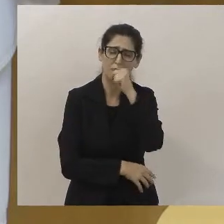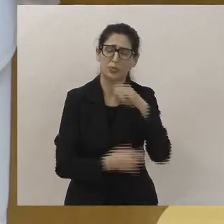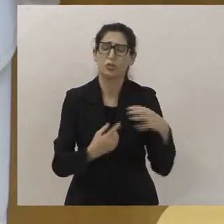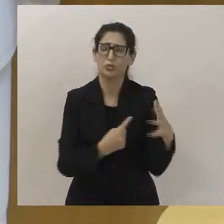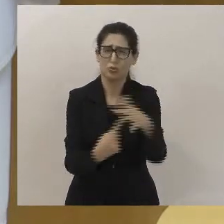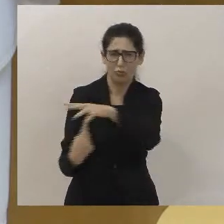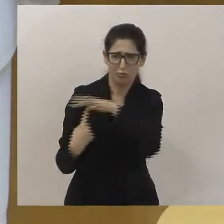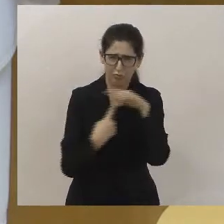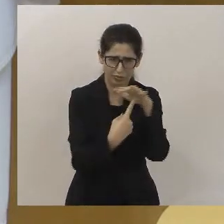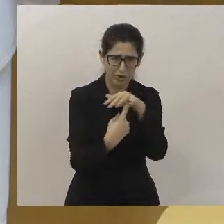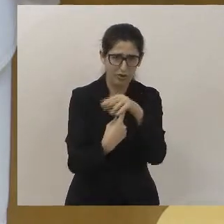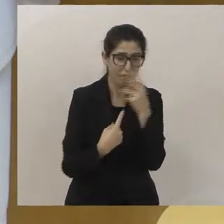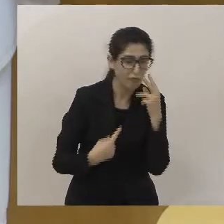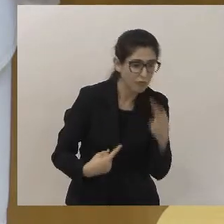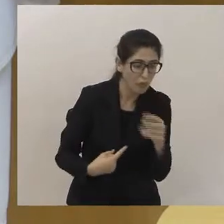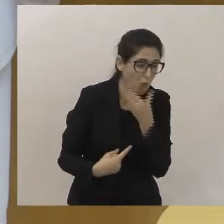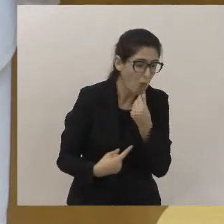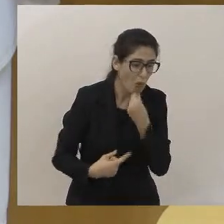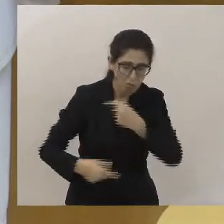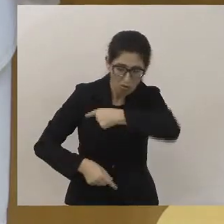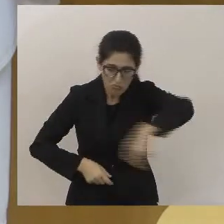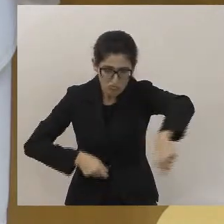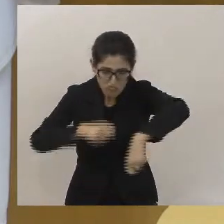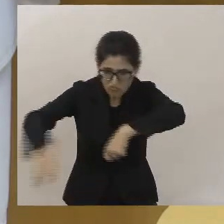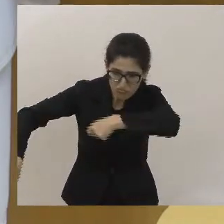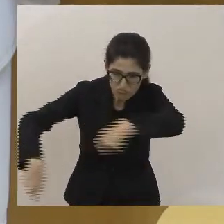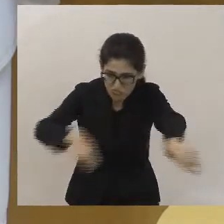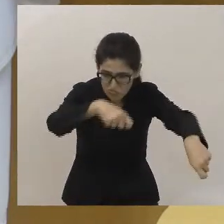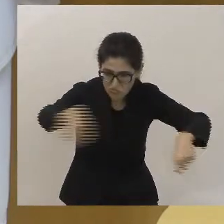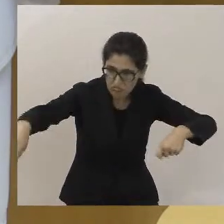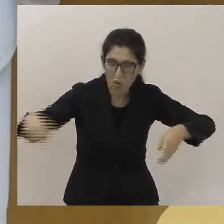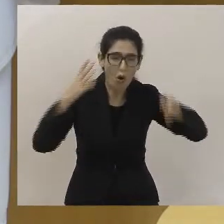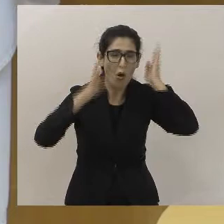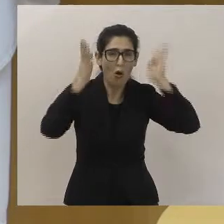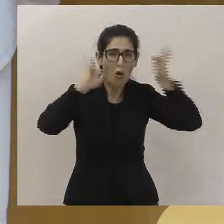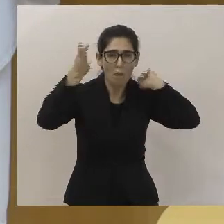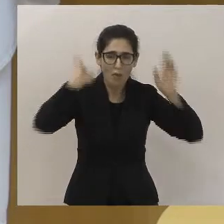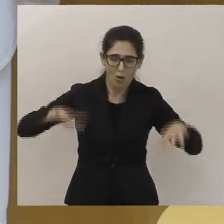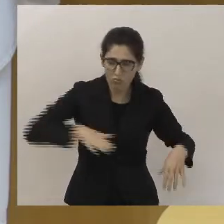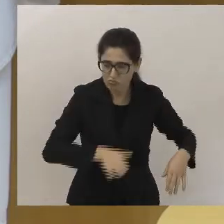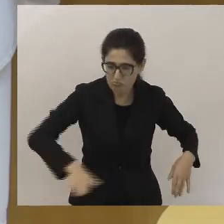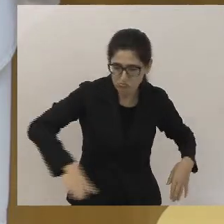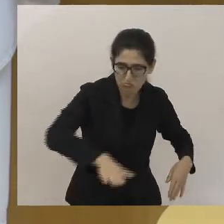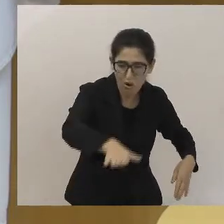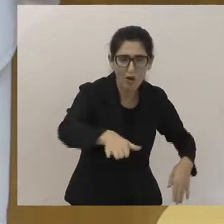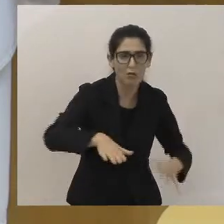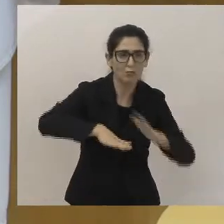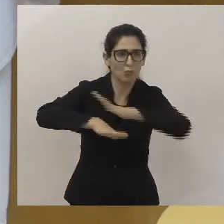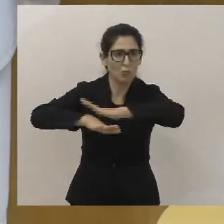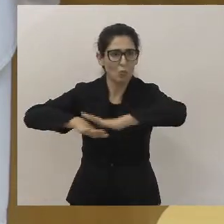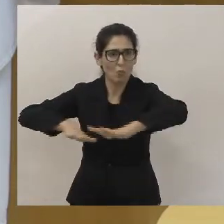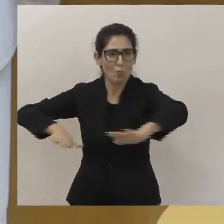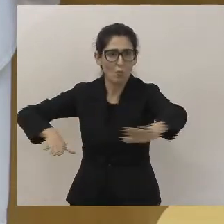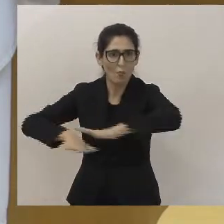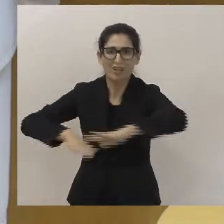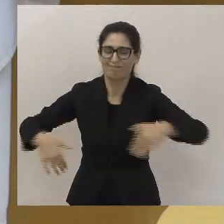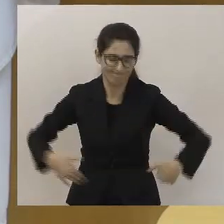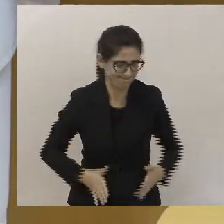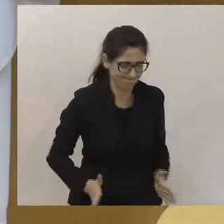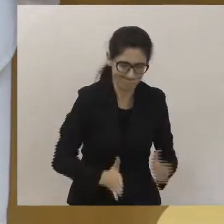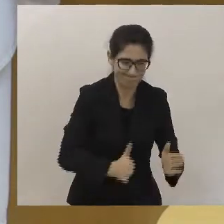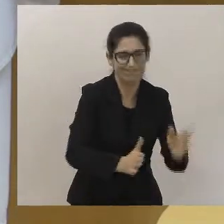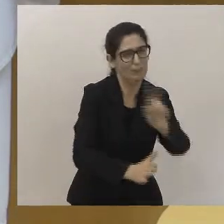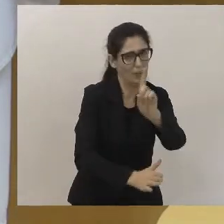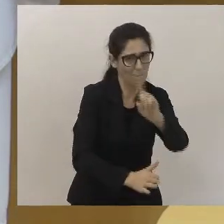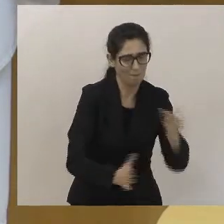os cara tá lizcano chão as máquinas entram no então vai sair o asfalto e não baixar e canalização do córrego porque é